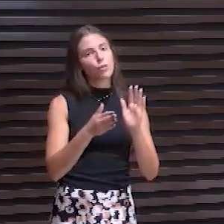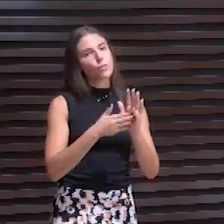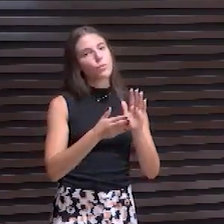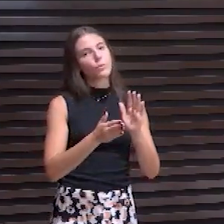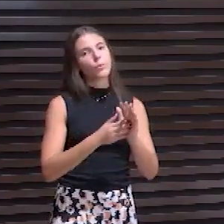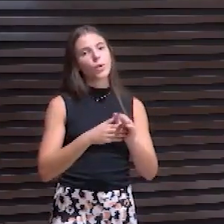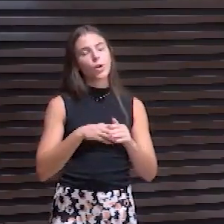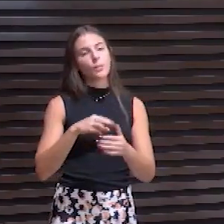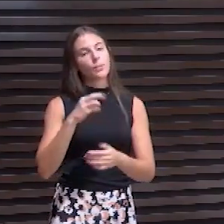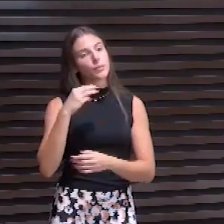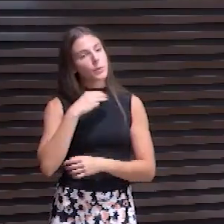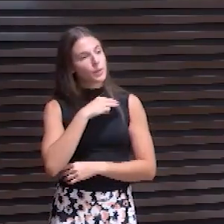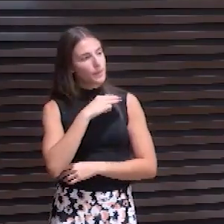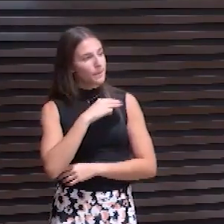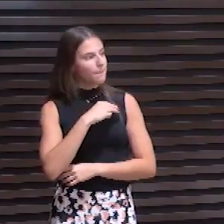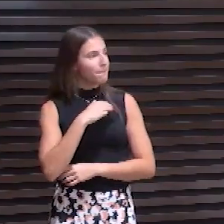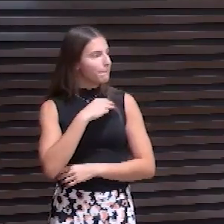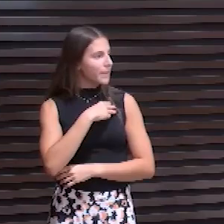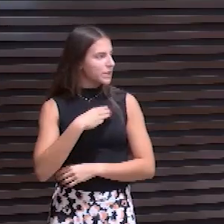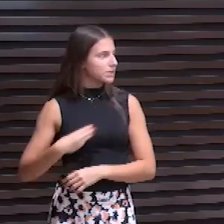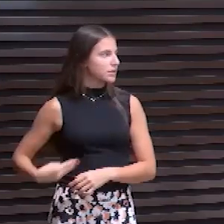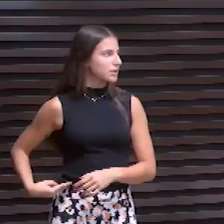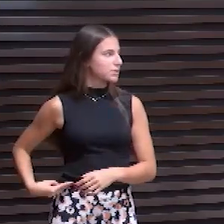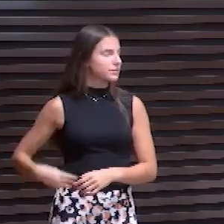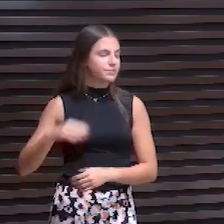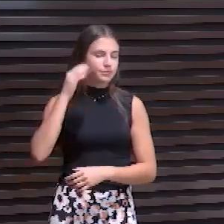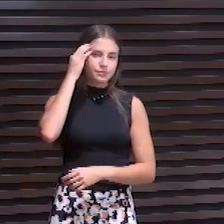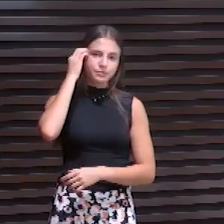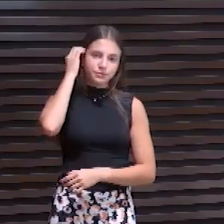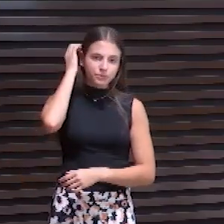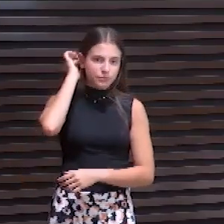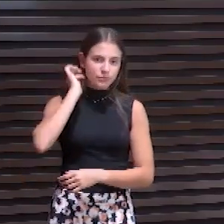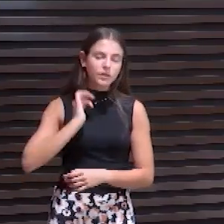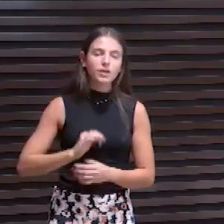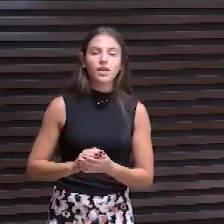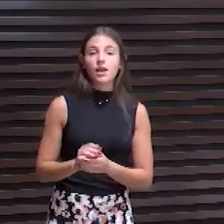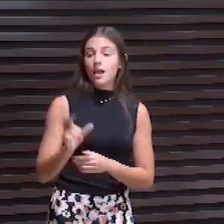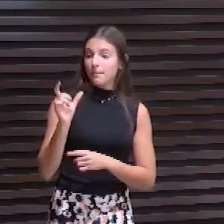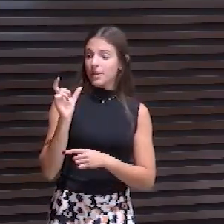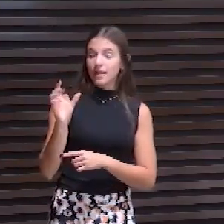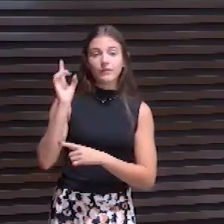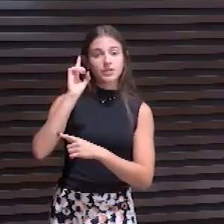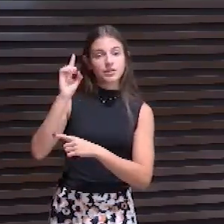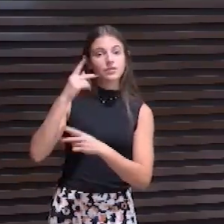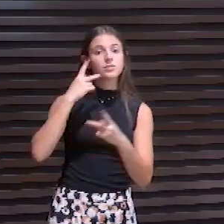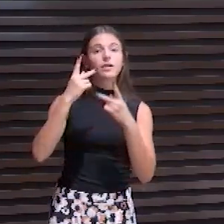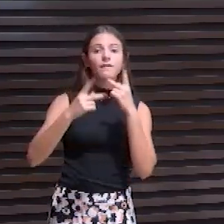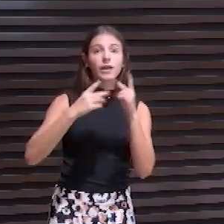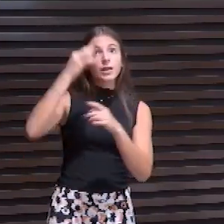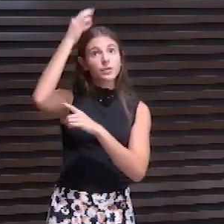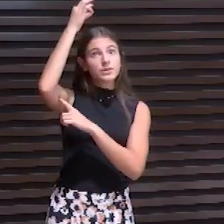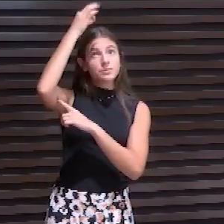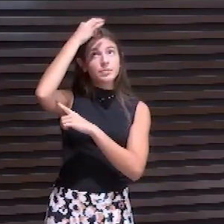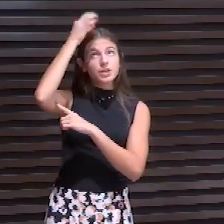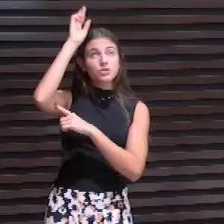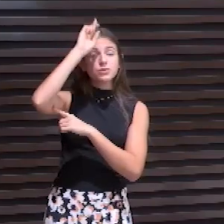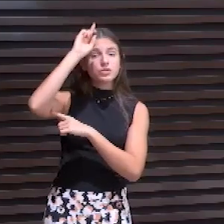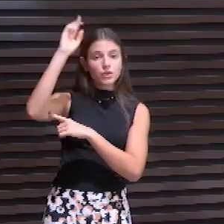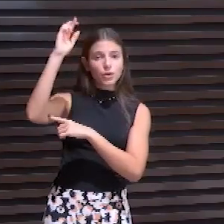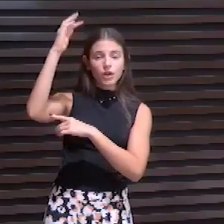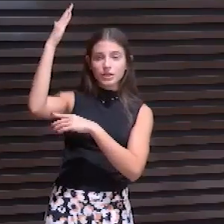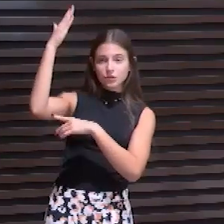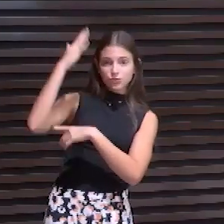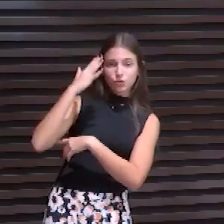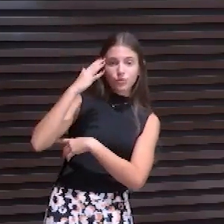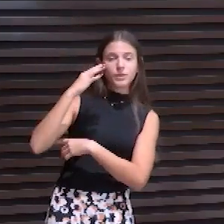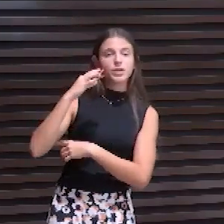Porque a palavra diz que o Espírito do Senhor está sobre o Messias de Deus, para que ele evangelizasse os cativos,